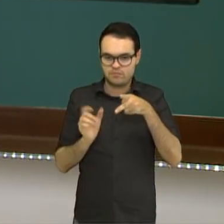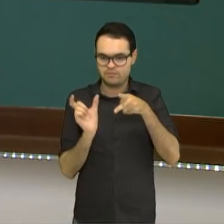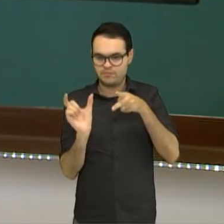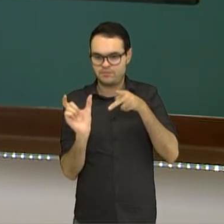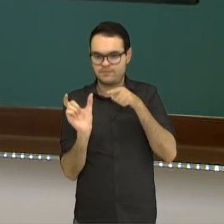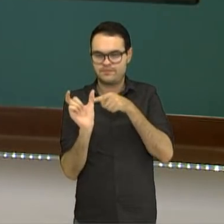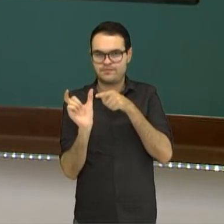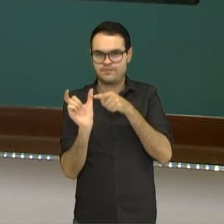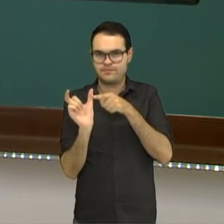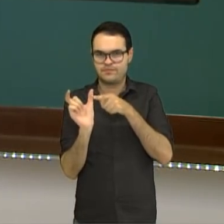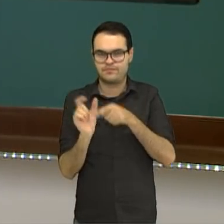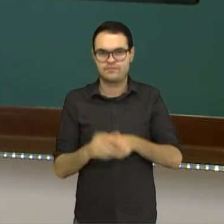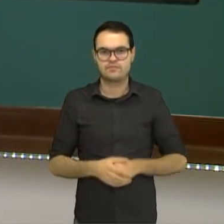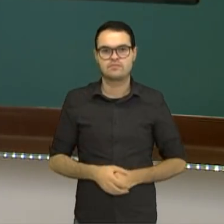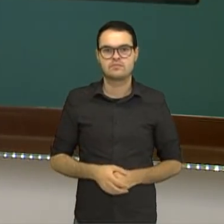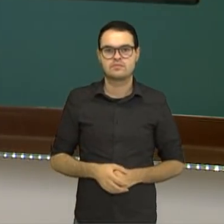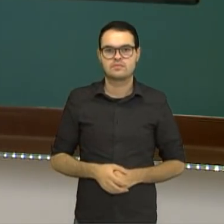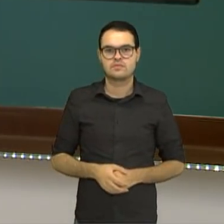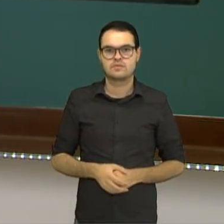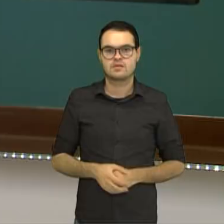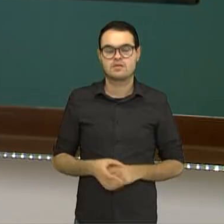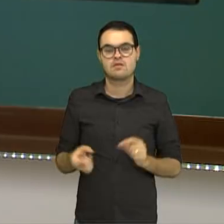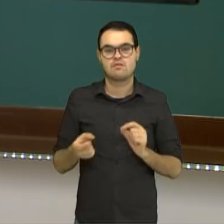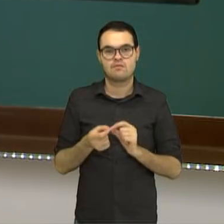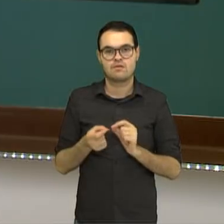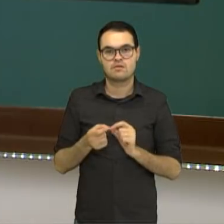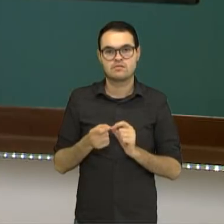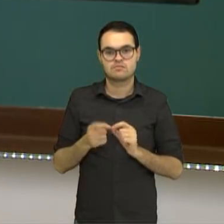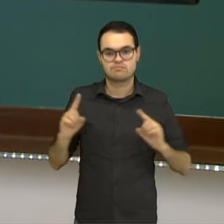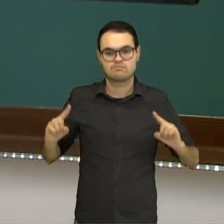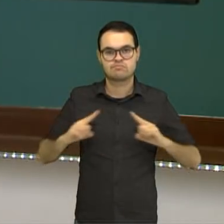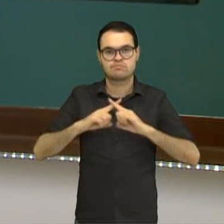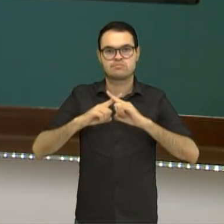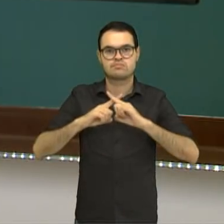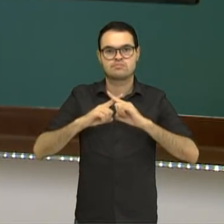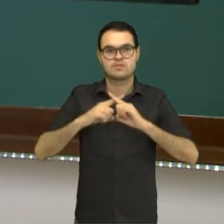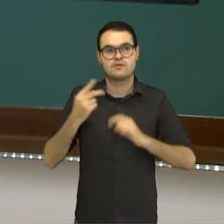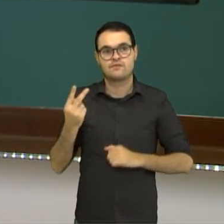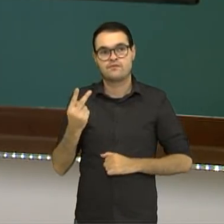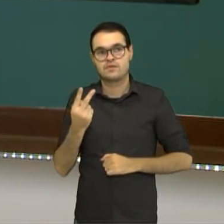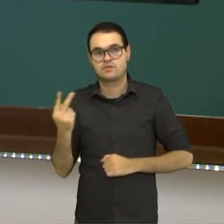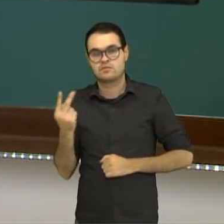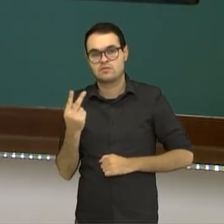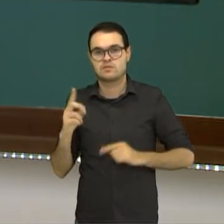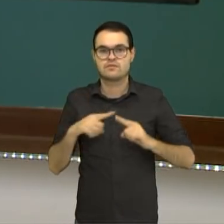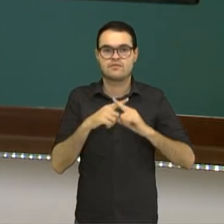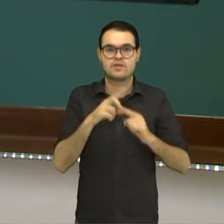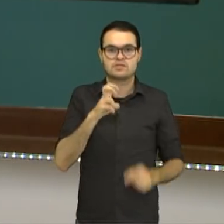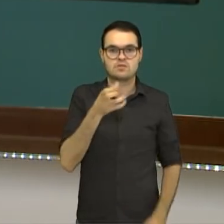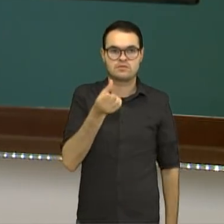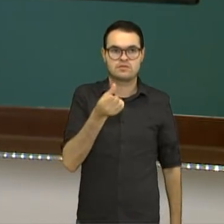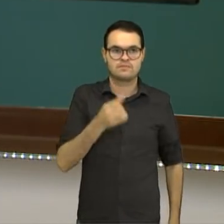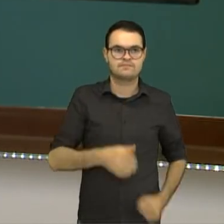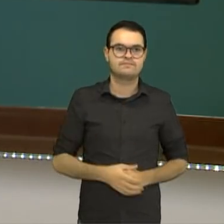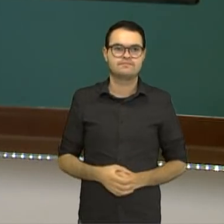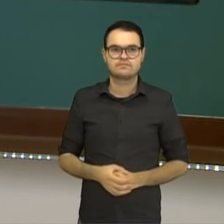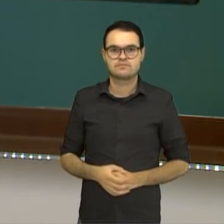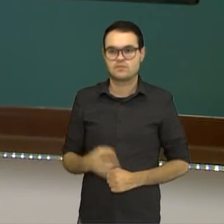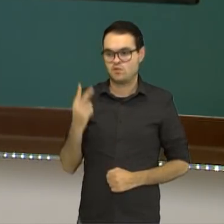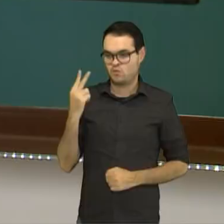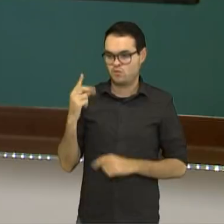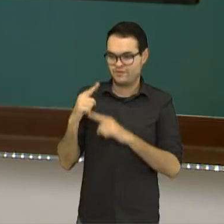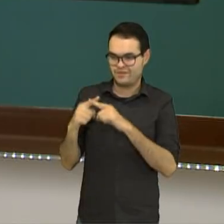multiplicação de 22 por 56. Do mesmo jeito, ó, duas vezes o